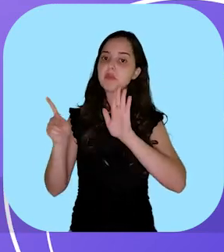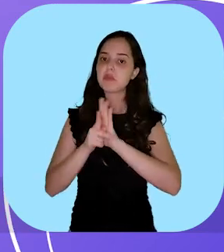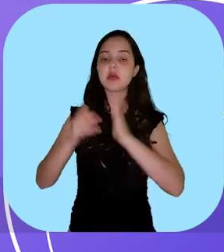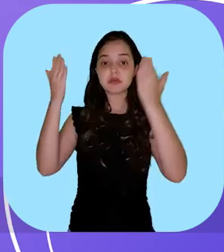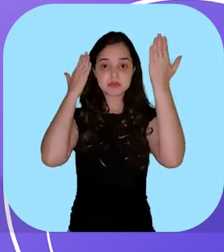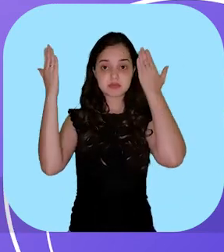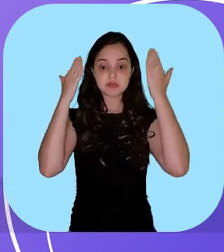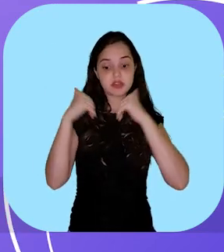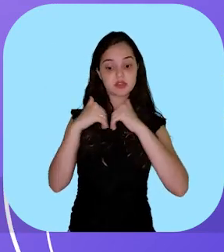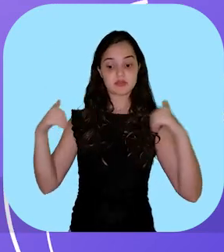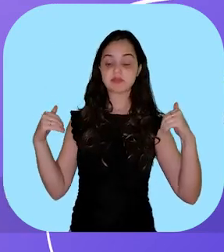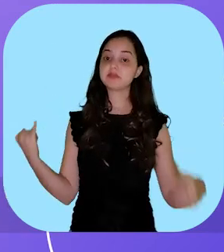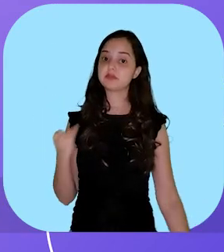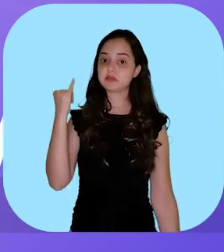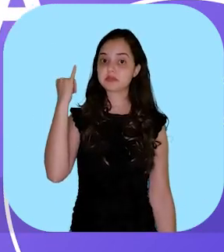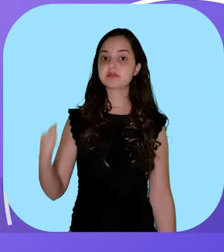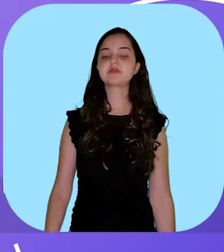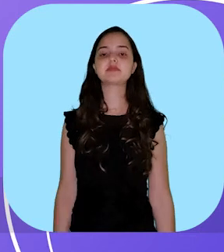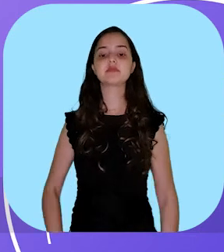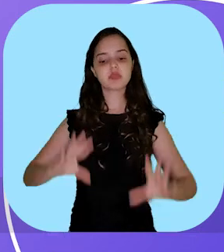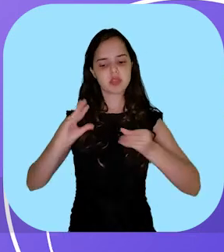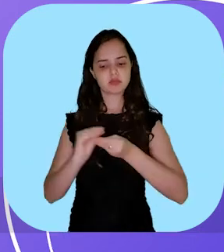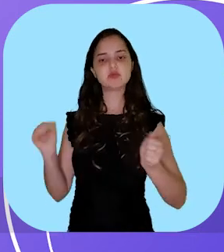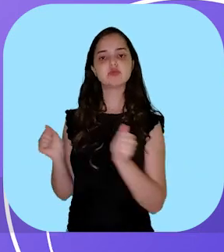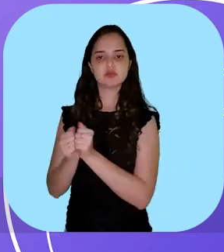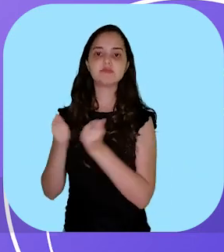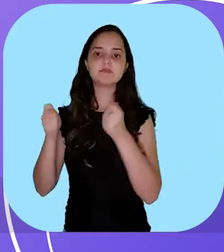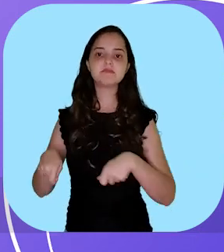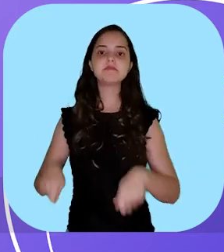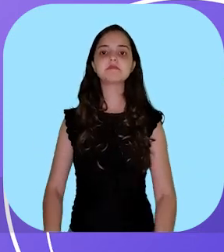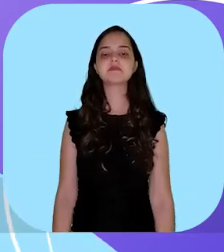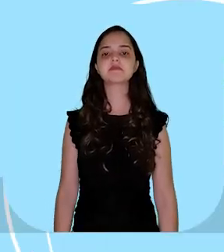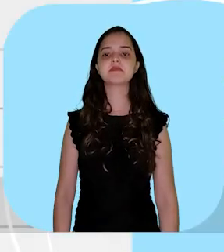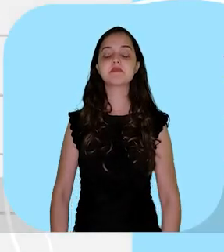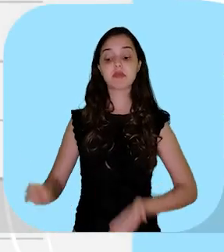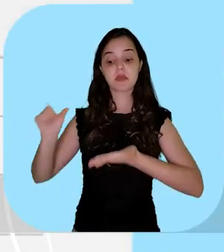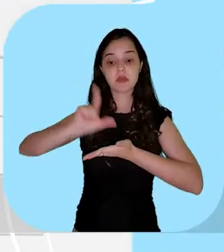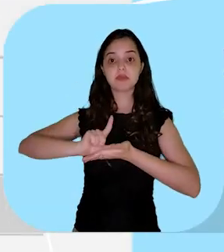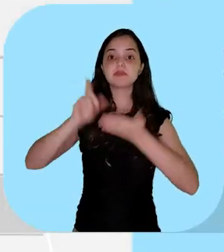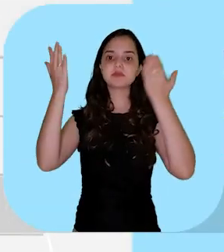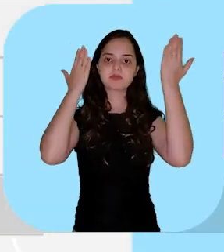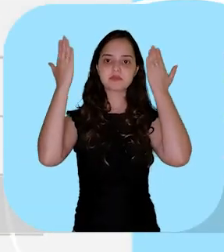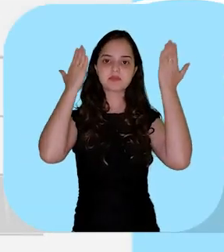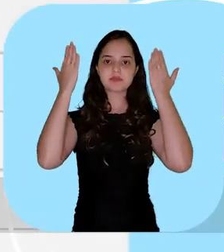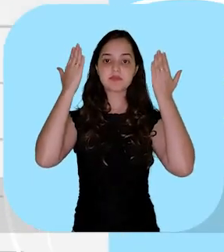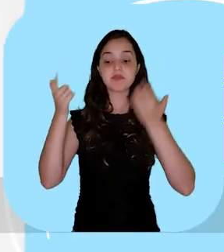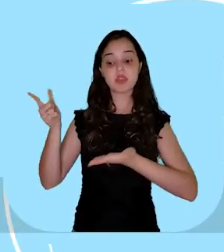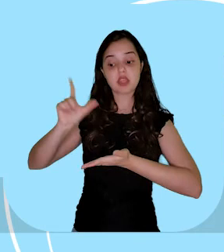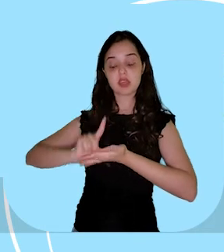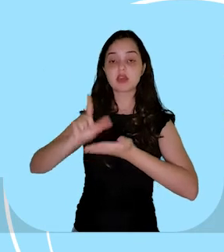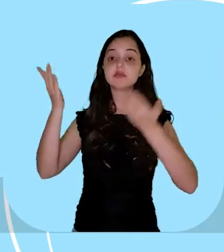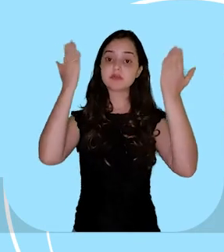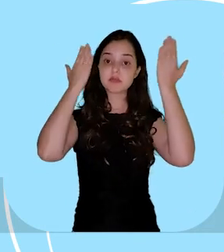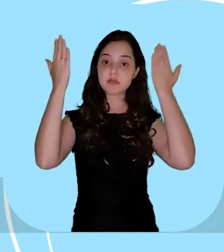privativas da psicologia separadamente. A conclusão pode ser conjunta. Laudo psicológico. O